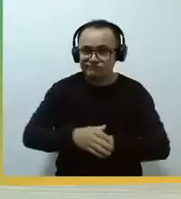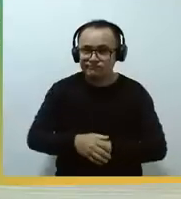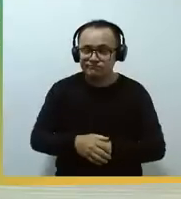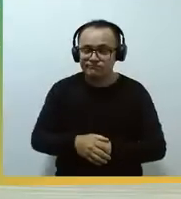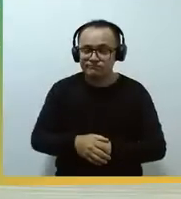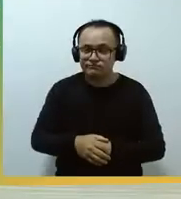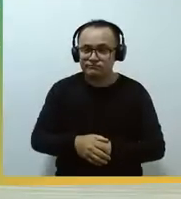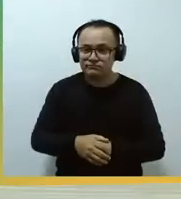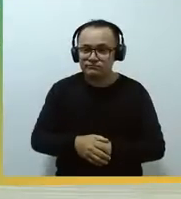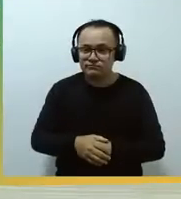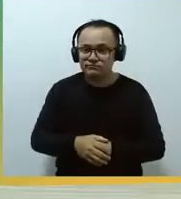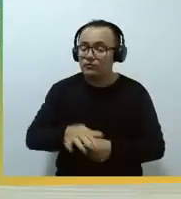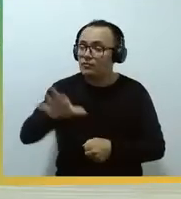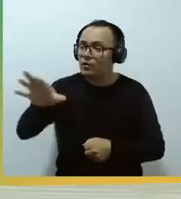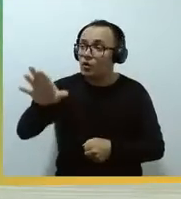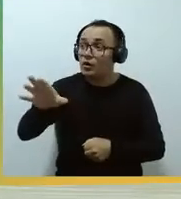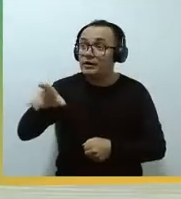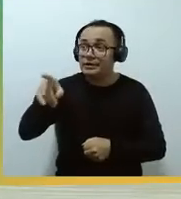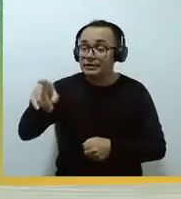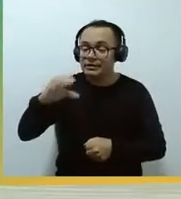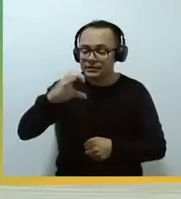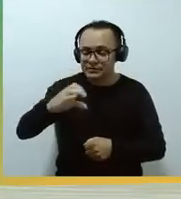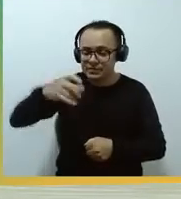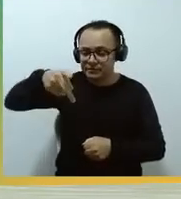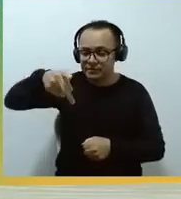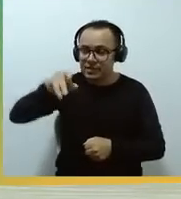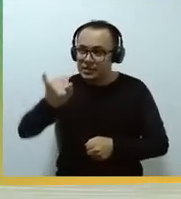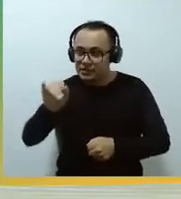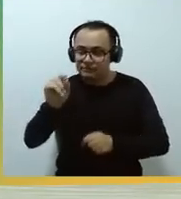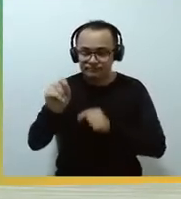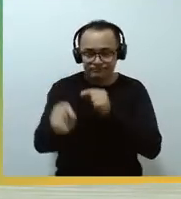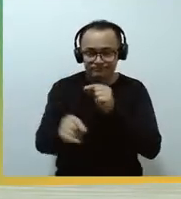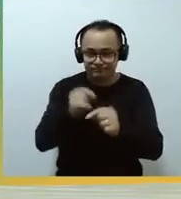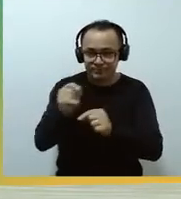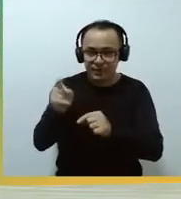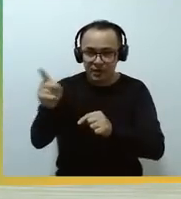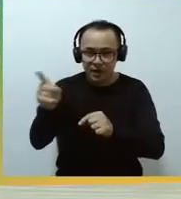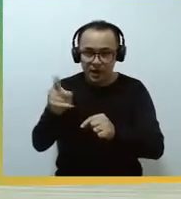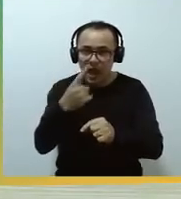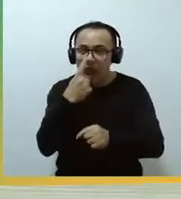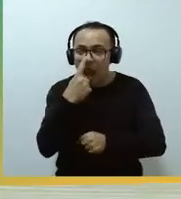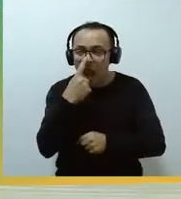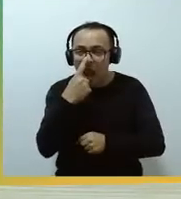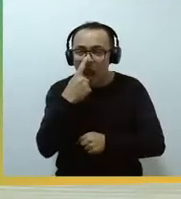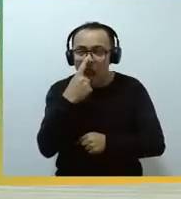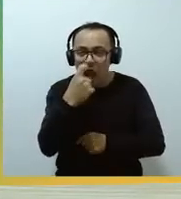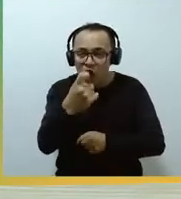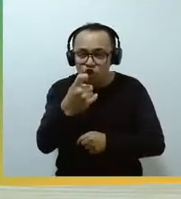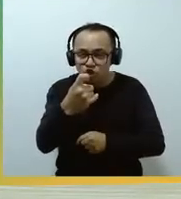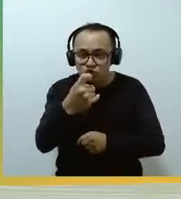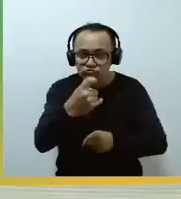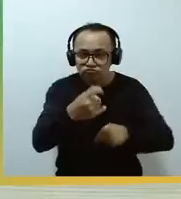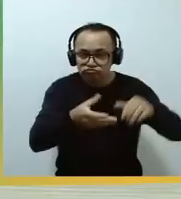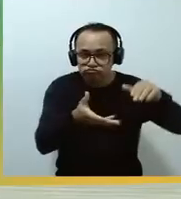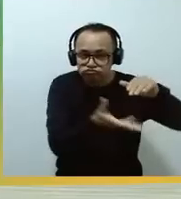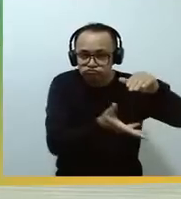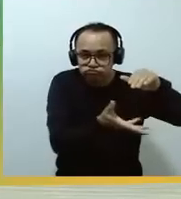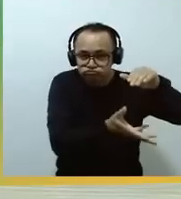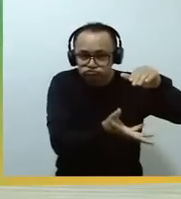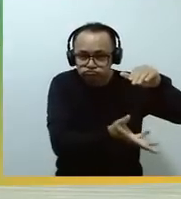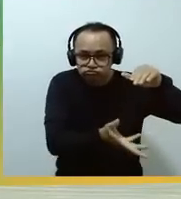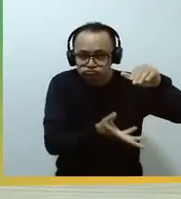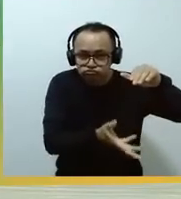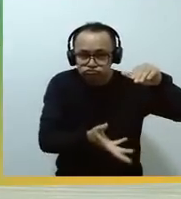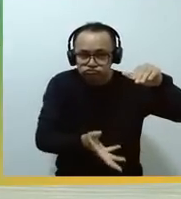Um dos objetos da CPI também é a respeito do aterro sanitário. O aterro sanitário, na época, talvez não fosse, não era abracado